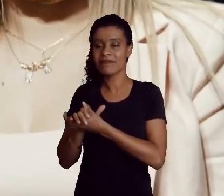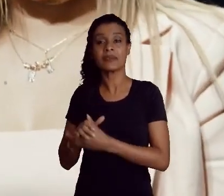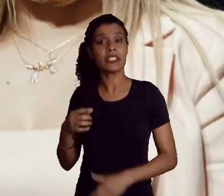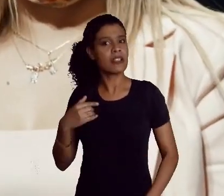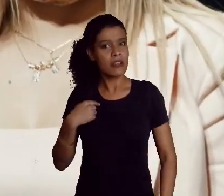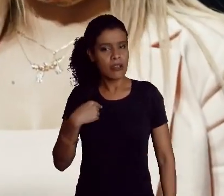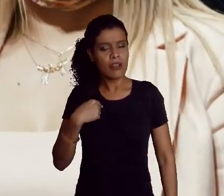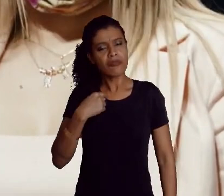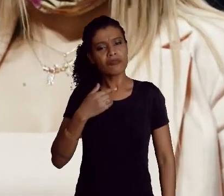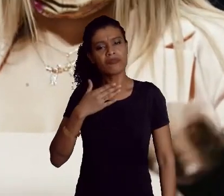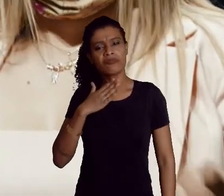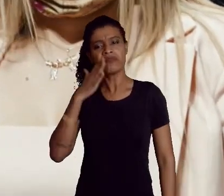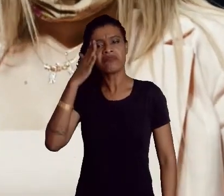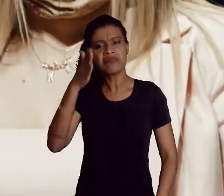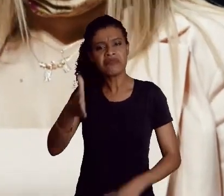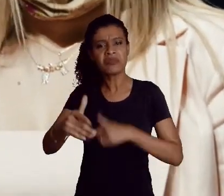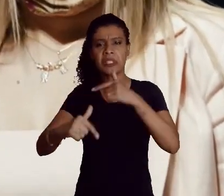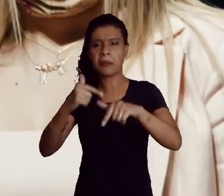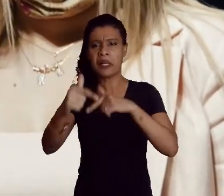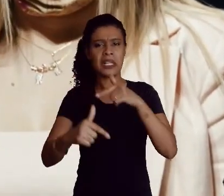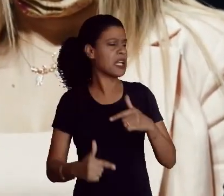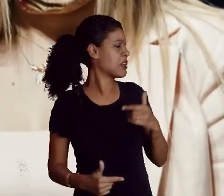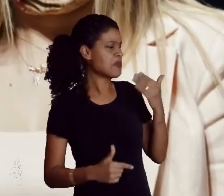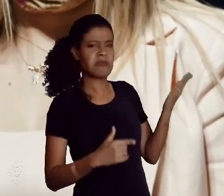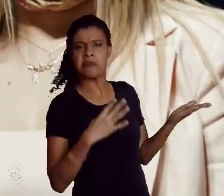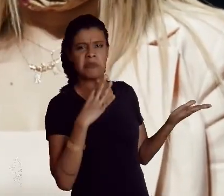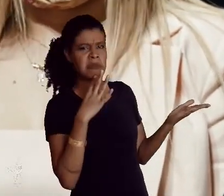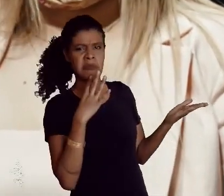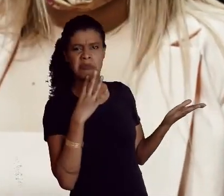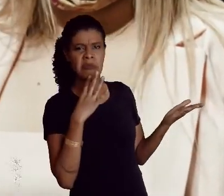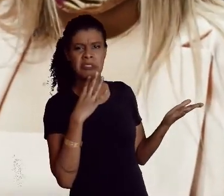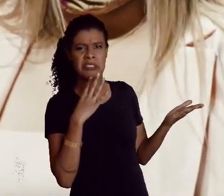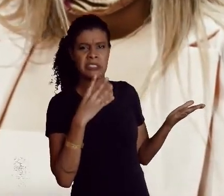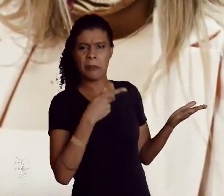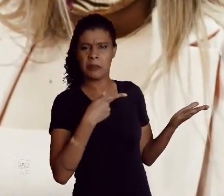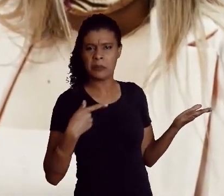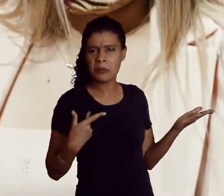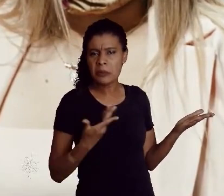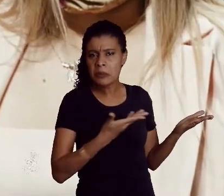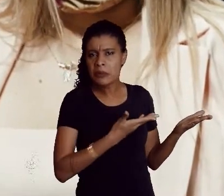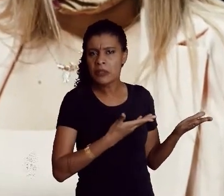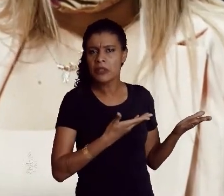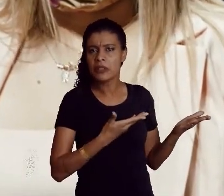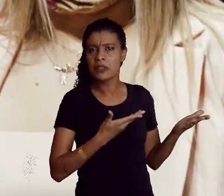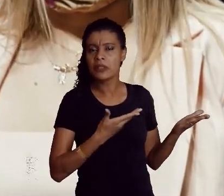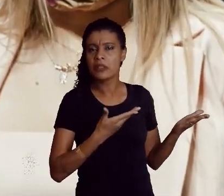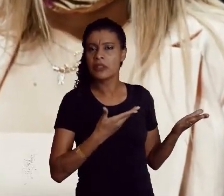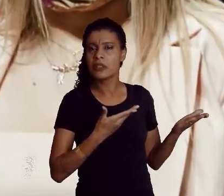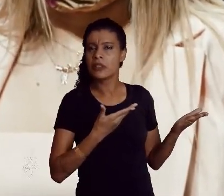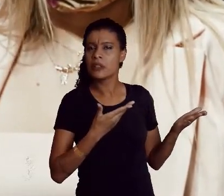extraordinário. Eu tava indo trabalhar, não conhecia ela, nunca tinha visto na minha vida. Tava indo trabalhar, na hora que eu passei próximo